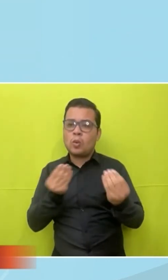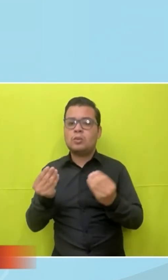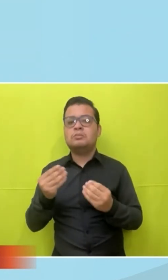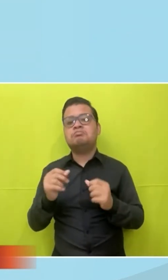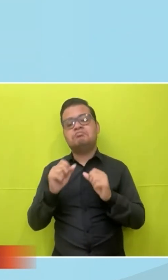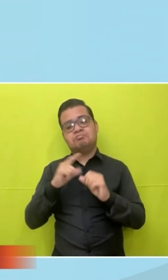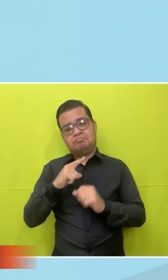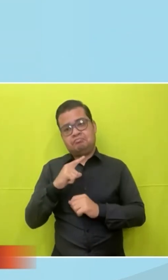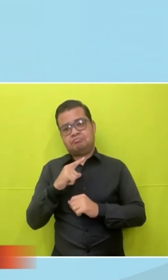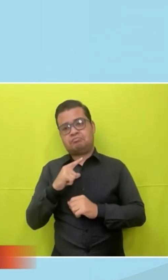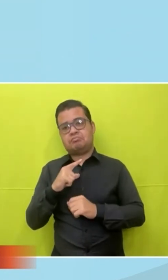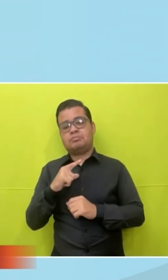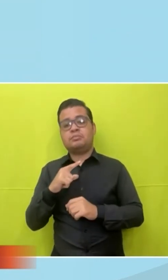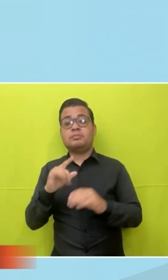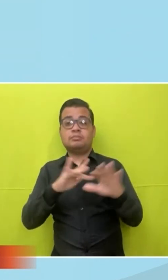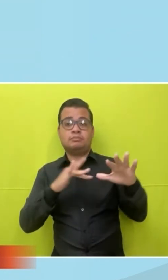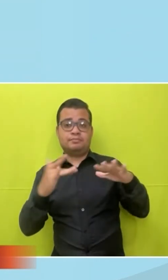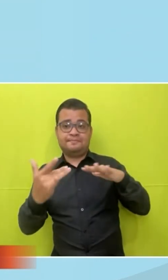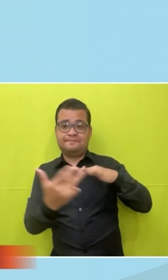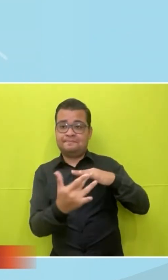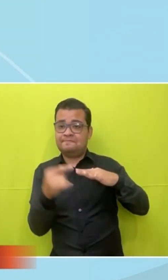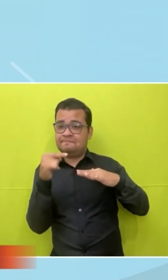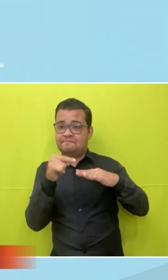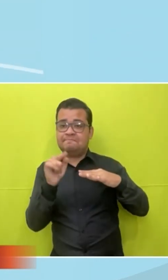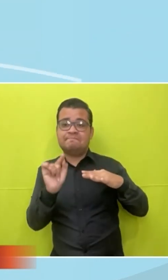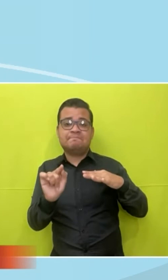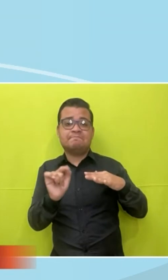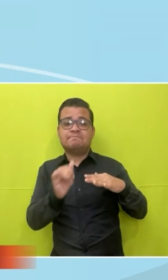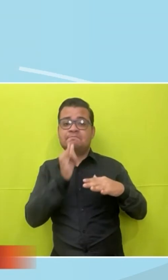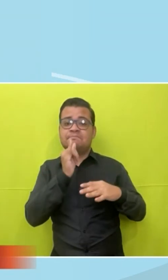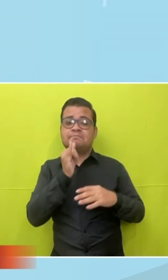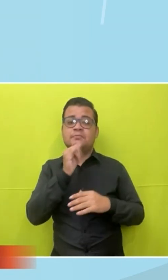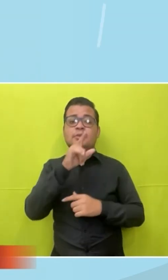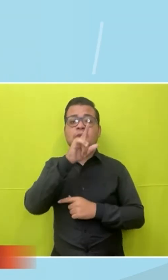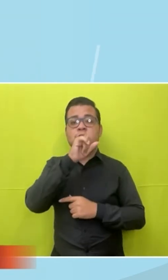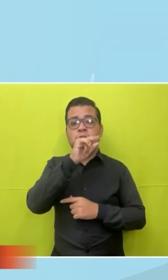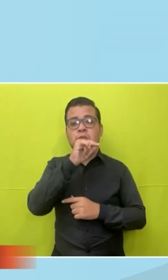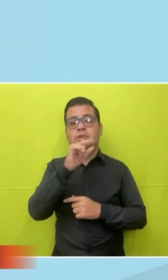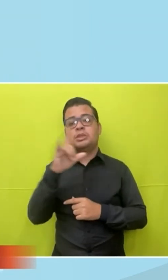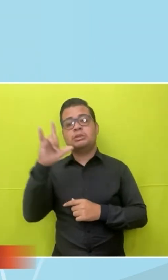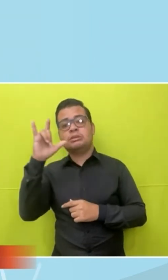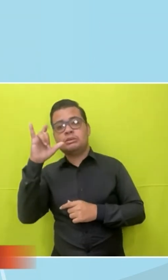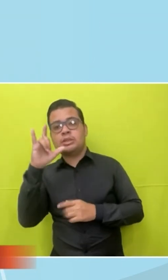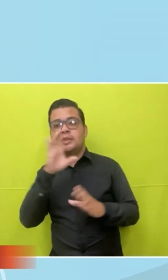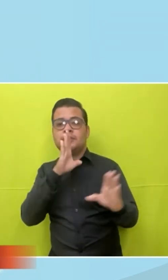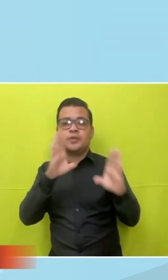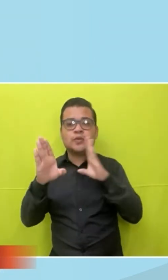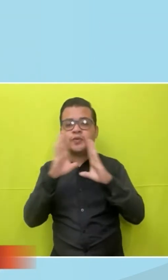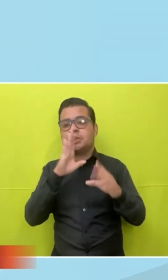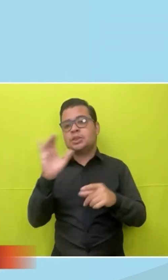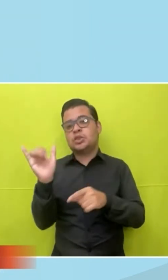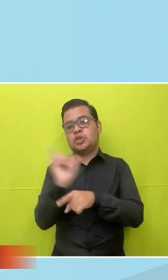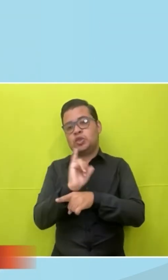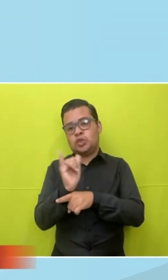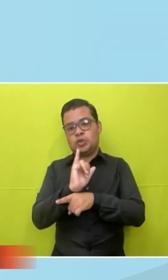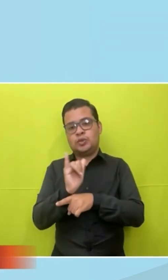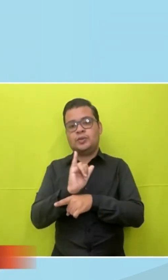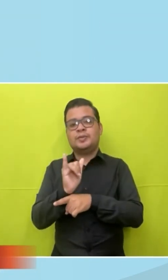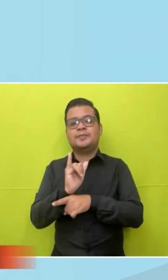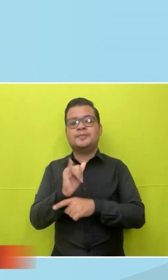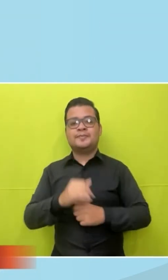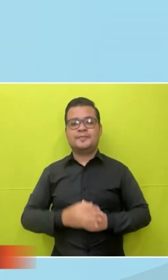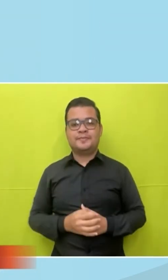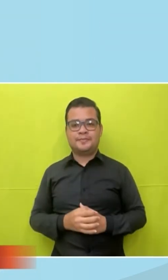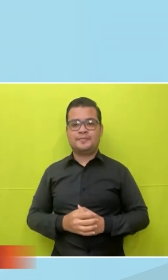canais. Pode procurar as nossas redes sociais. A gente tem Twitter, Instagram, Facebook, YouTube, aparecendo aqui